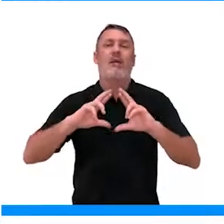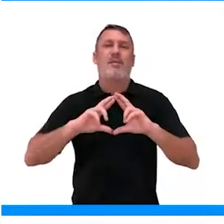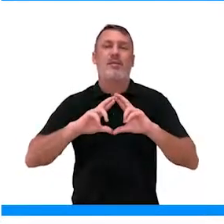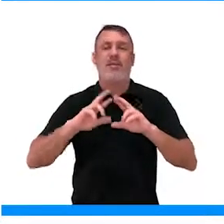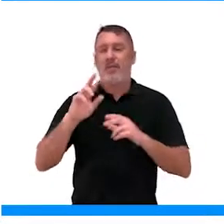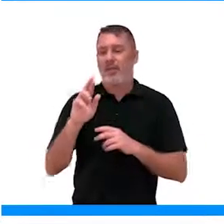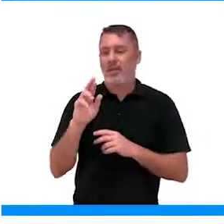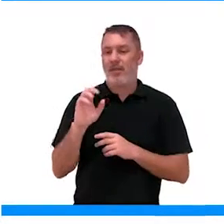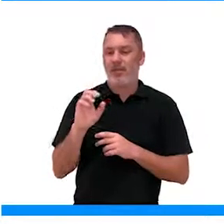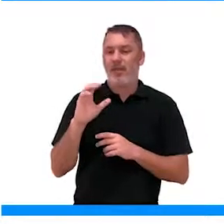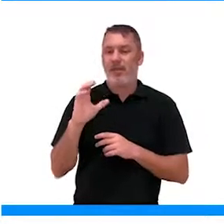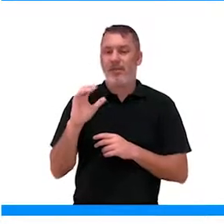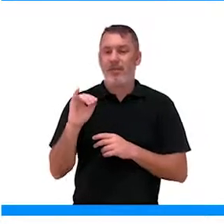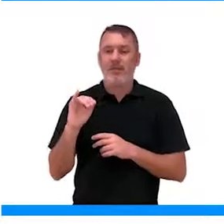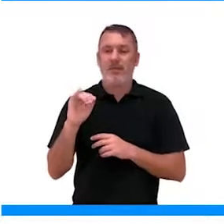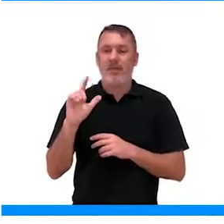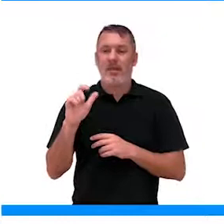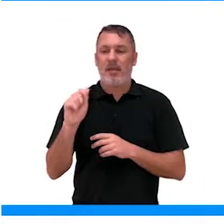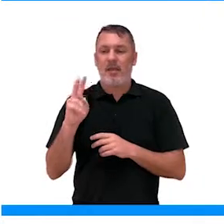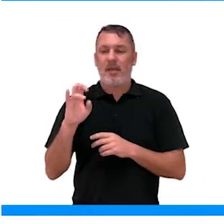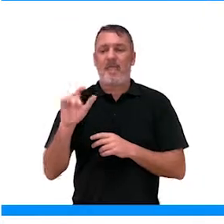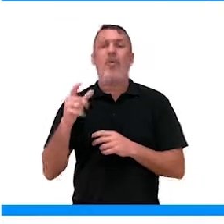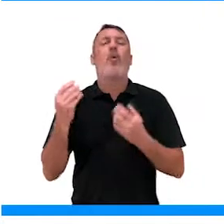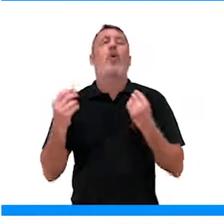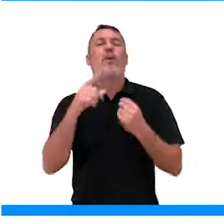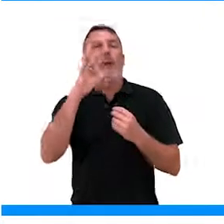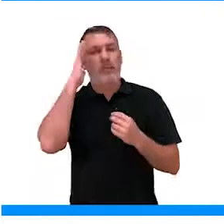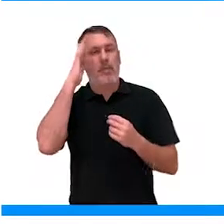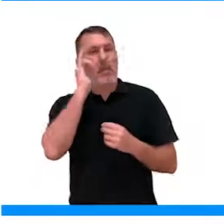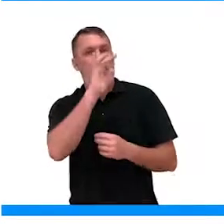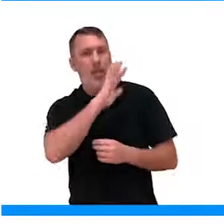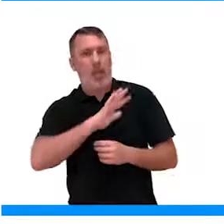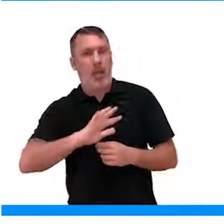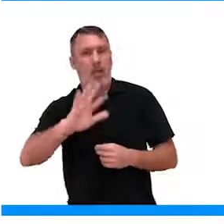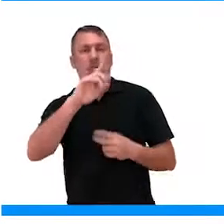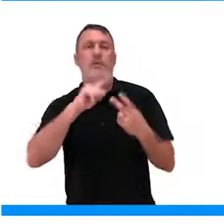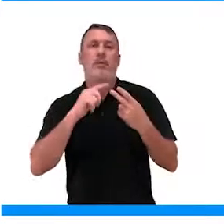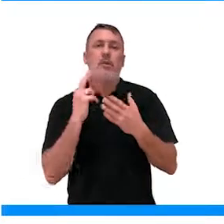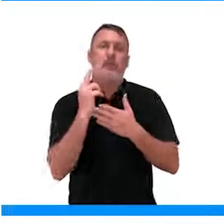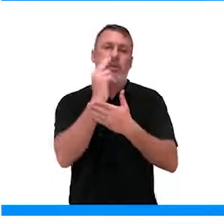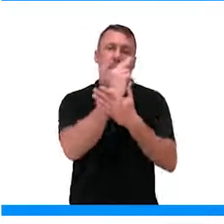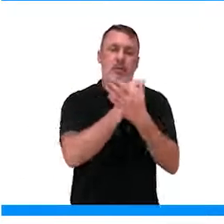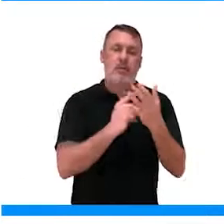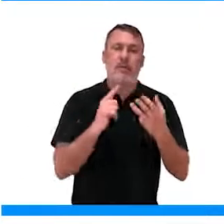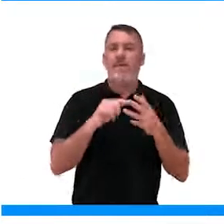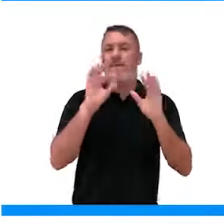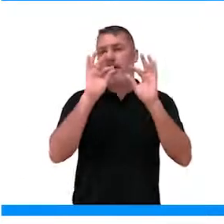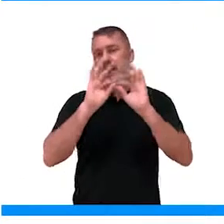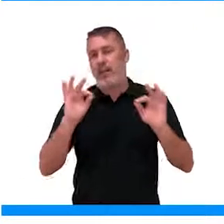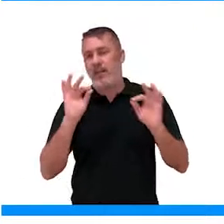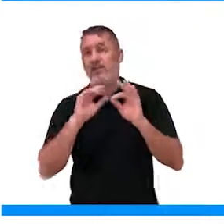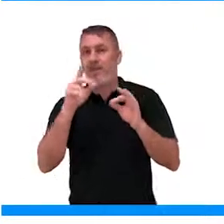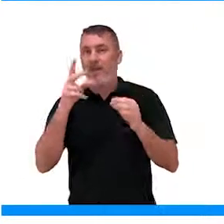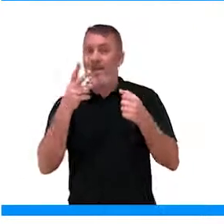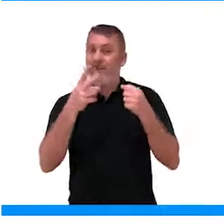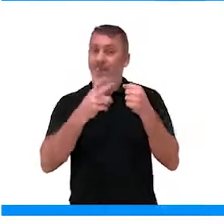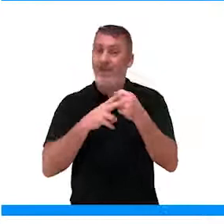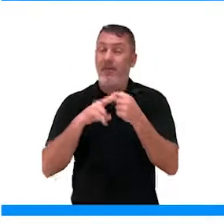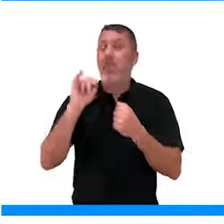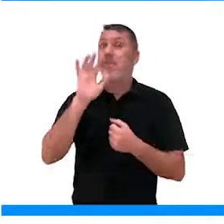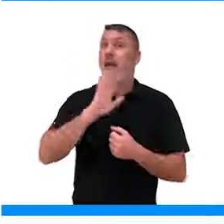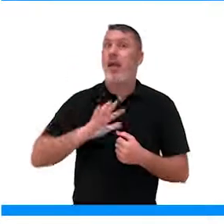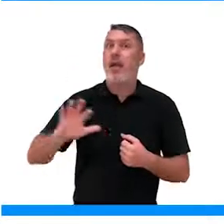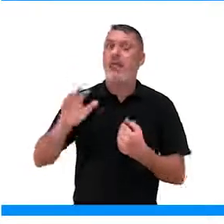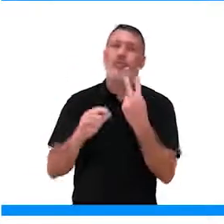recicláveis, né? Então, eu tenho que pensar na imagem que está ali, no desenho, na frase. É o texto verbal e